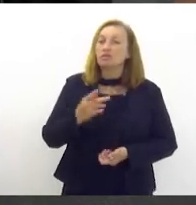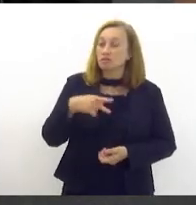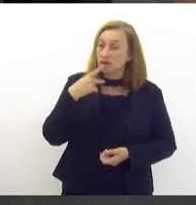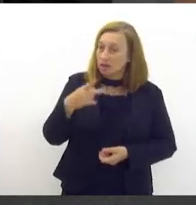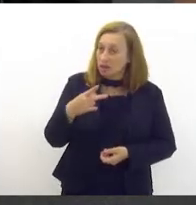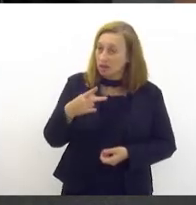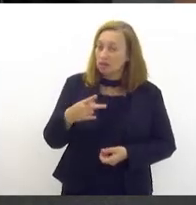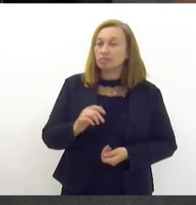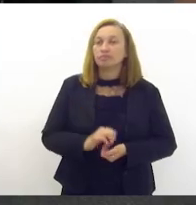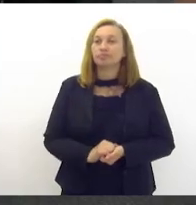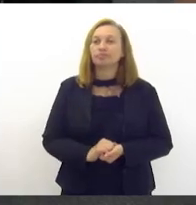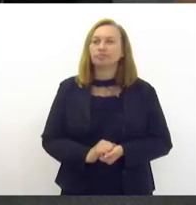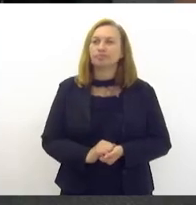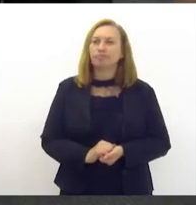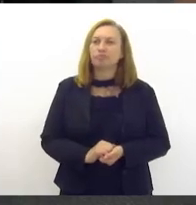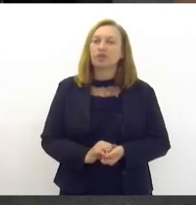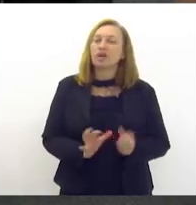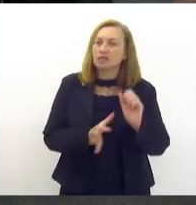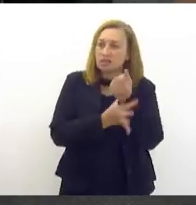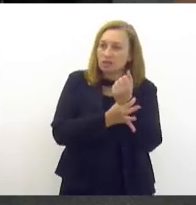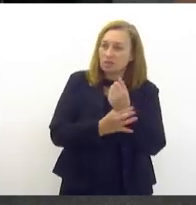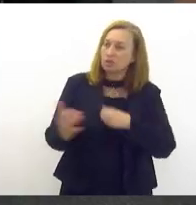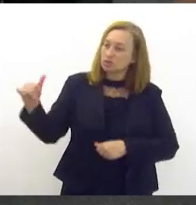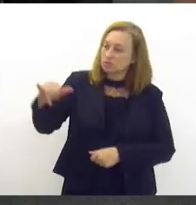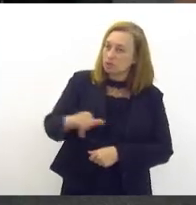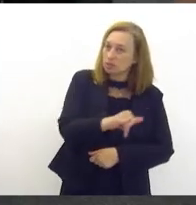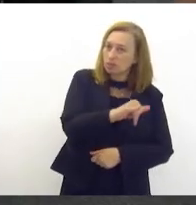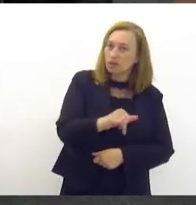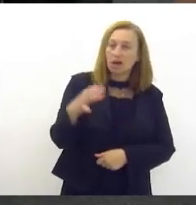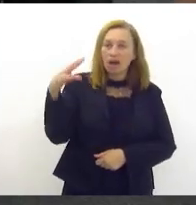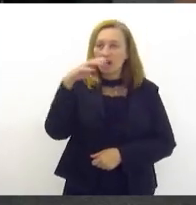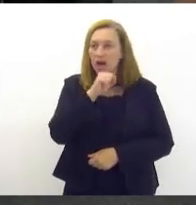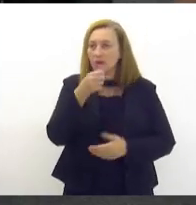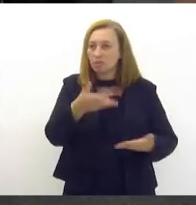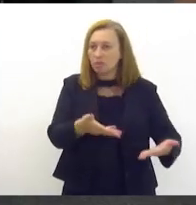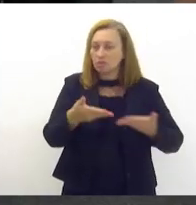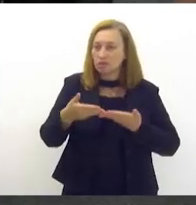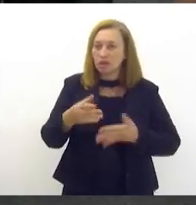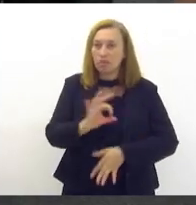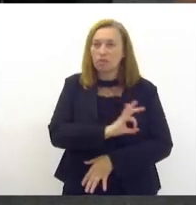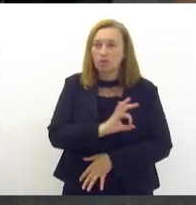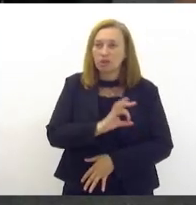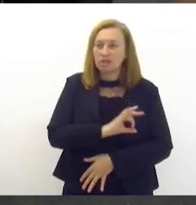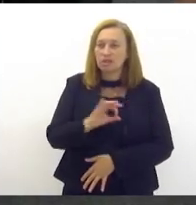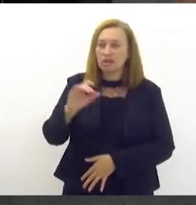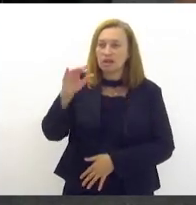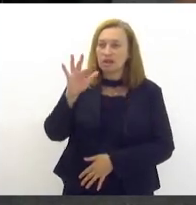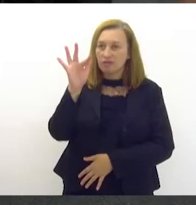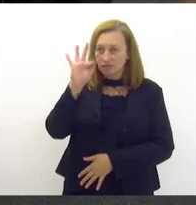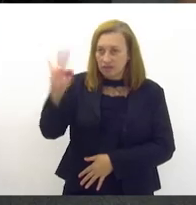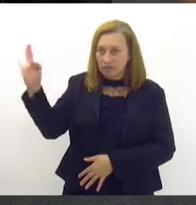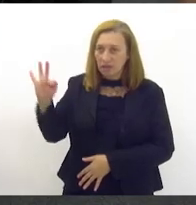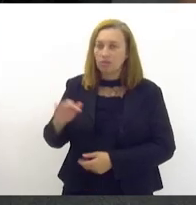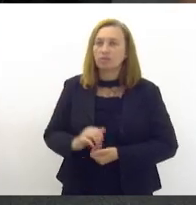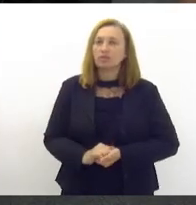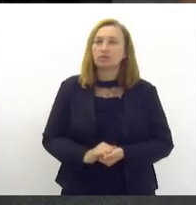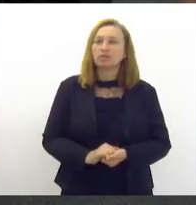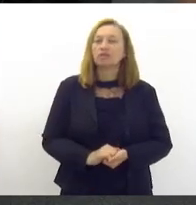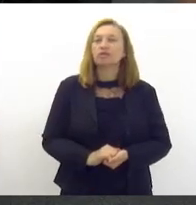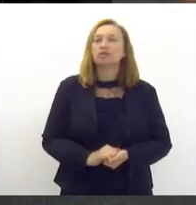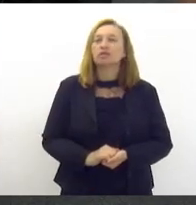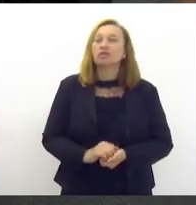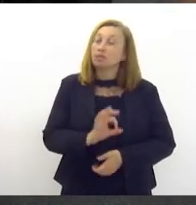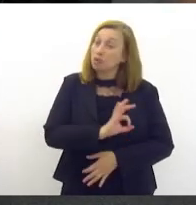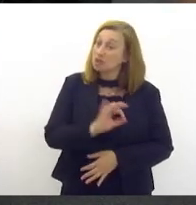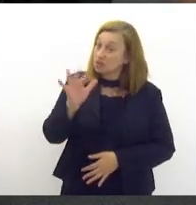os agentes do aeroporto, logo chamaram a Polícia Federal ali presente. Polícia Federal esta,